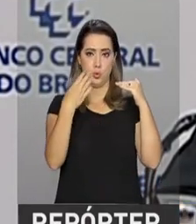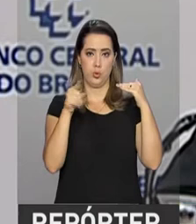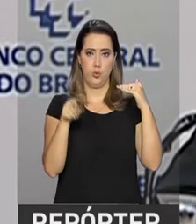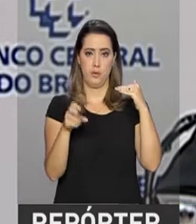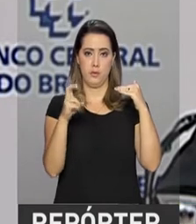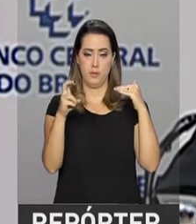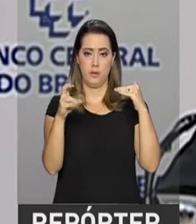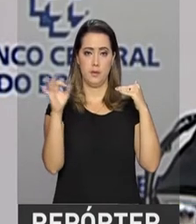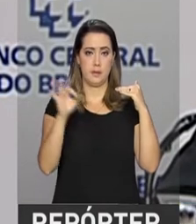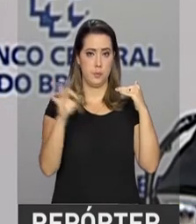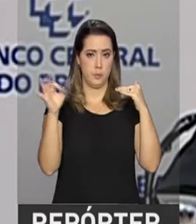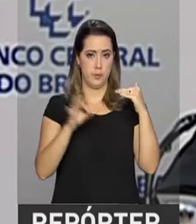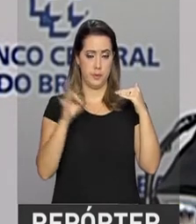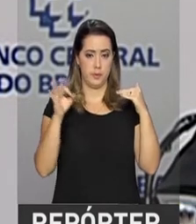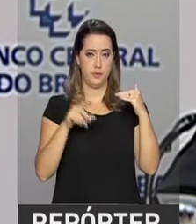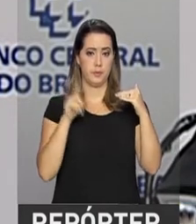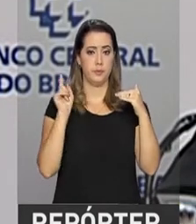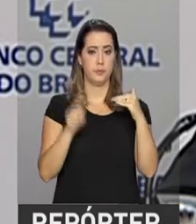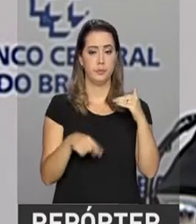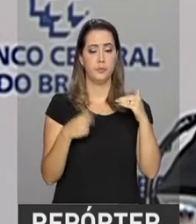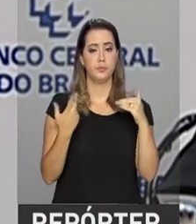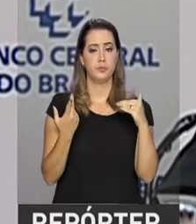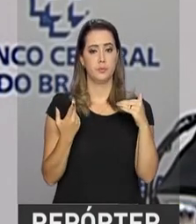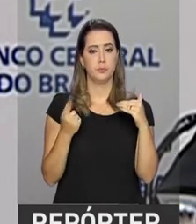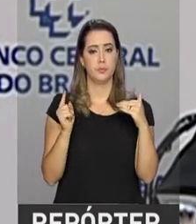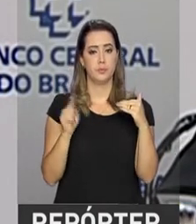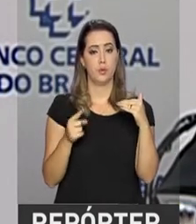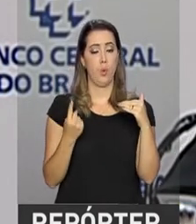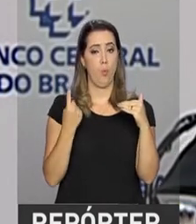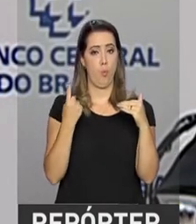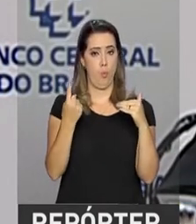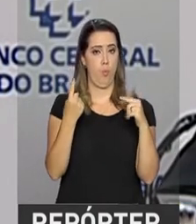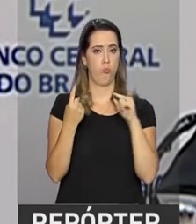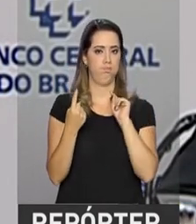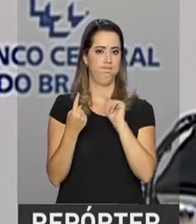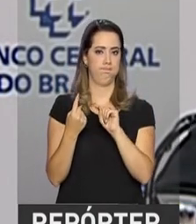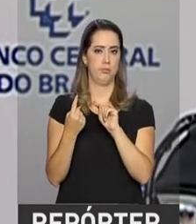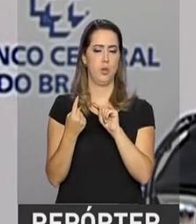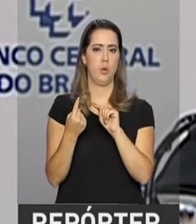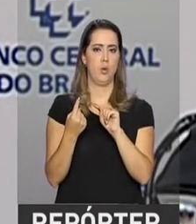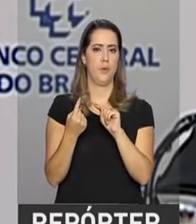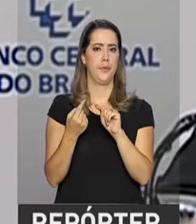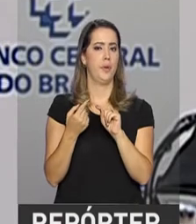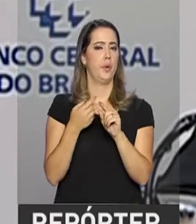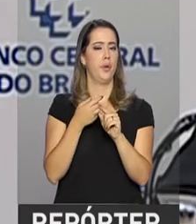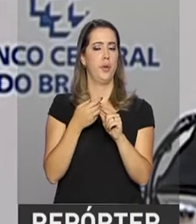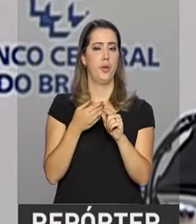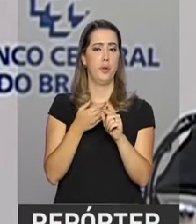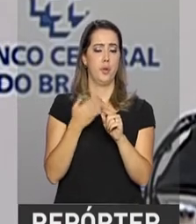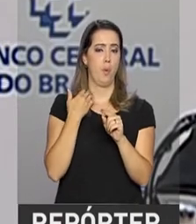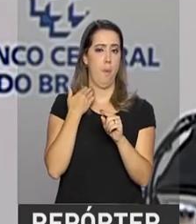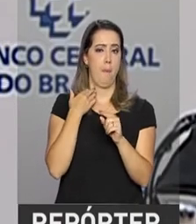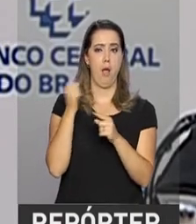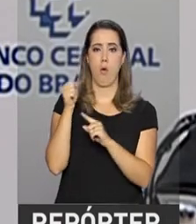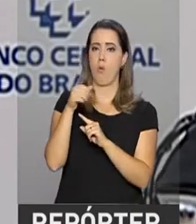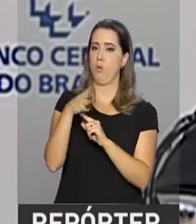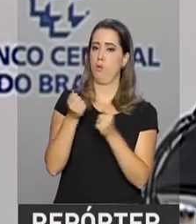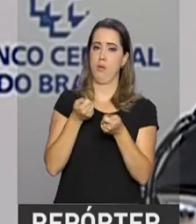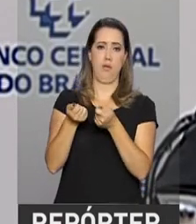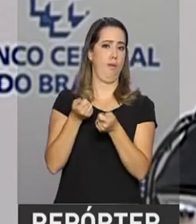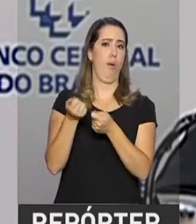foi o item que está fora do controle do banco central uma parte importante